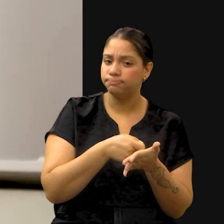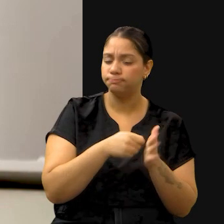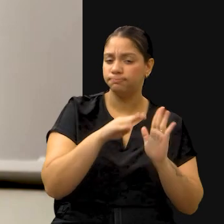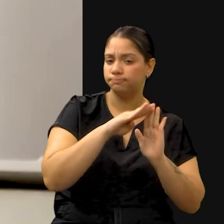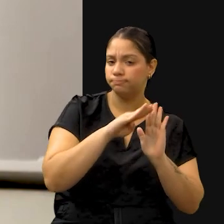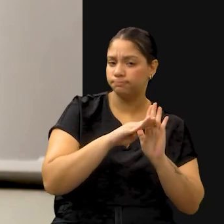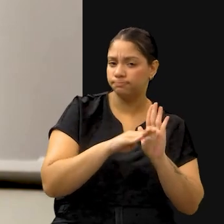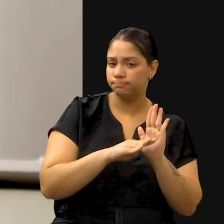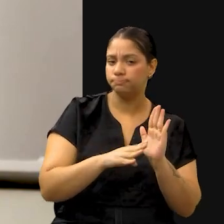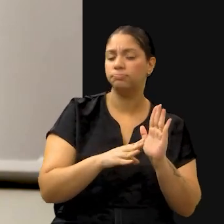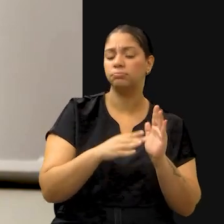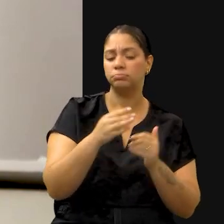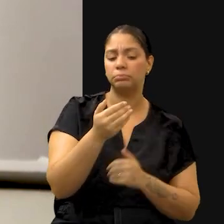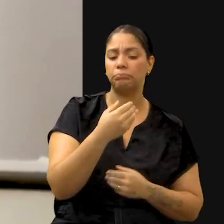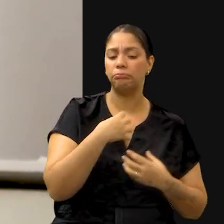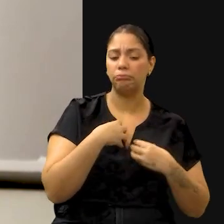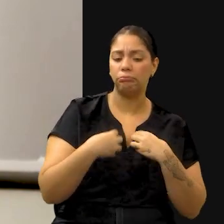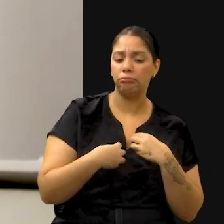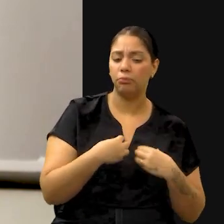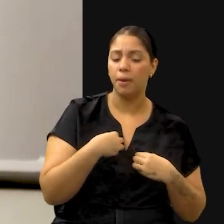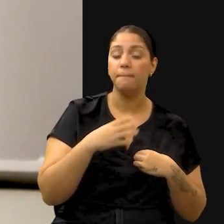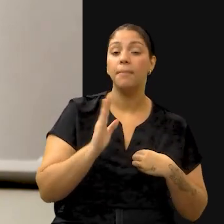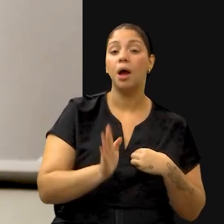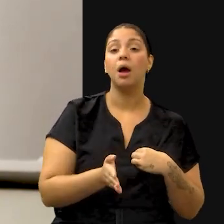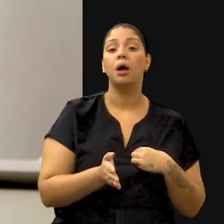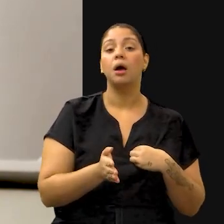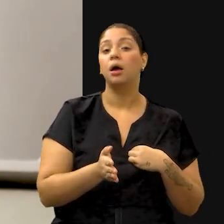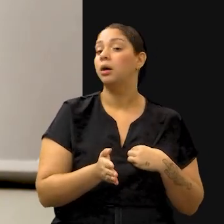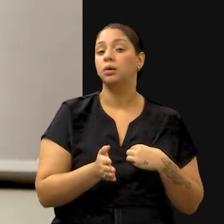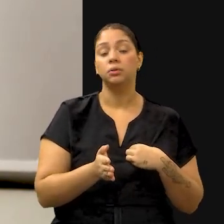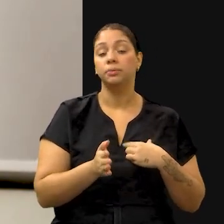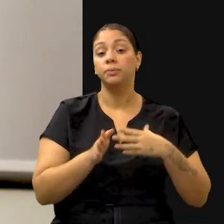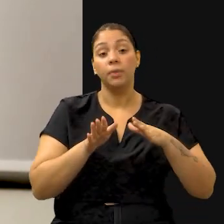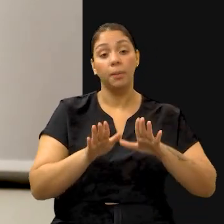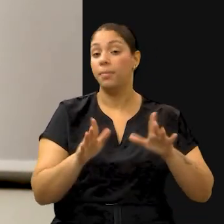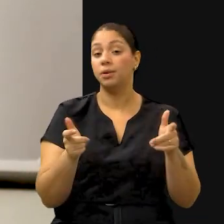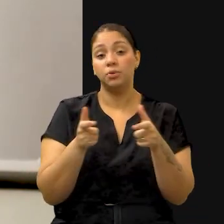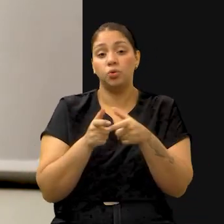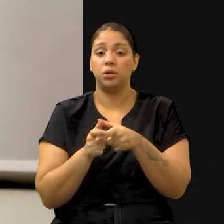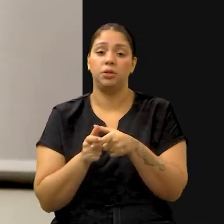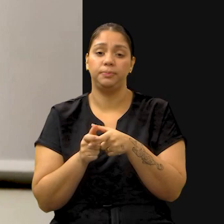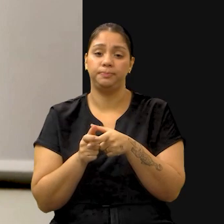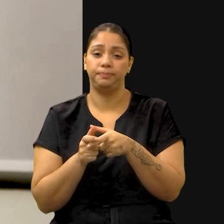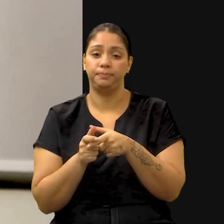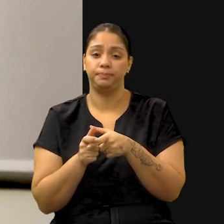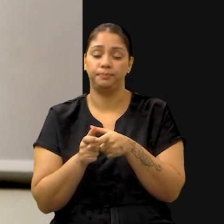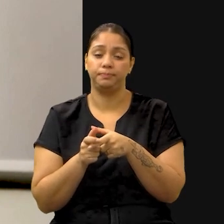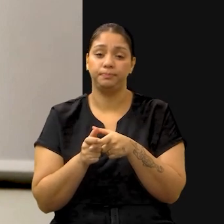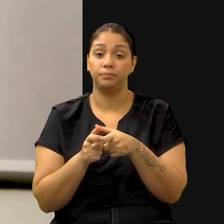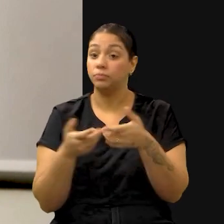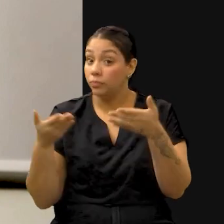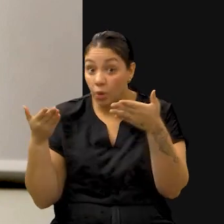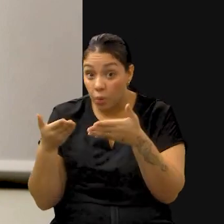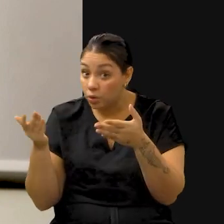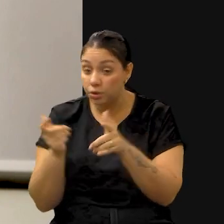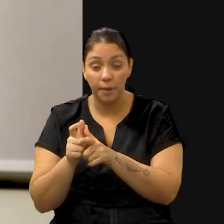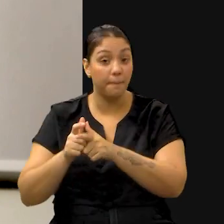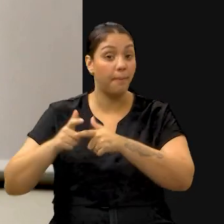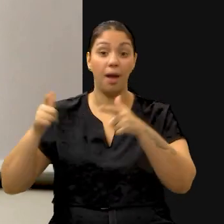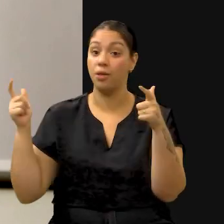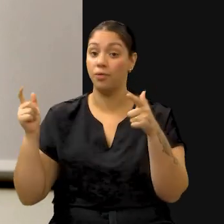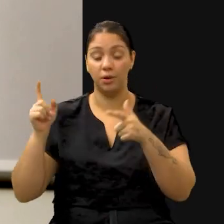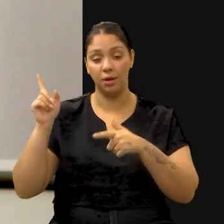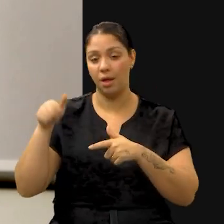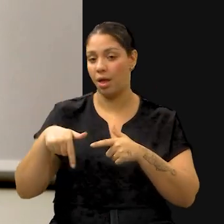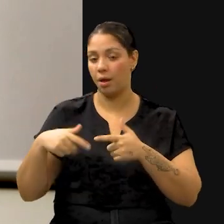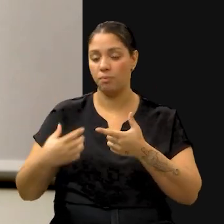exame, de uma forma diferenciada, mas são a minoria dos diagnósticos. os diagnósticos que nós fazemos hoje, a maioria são